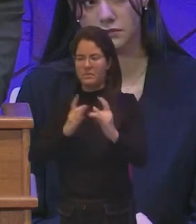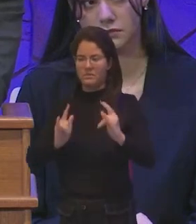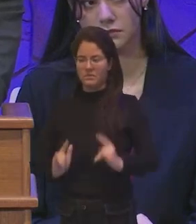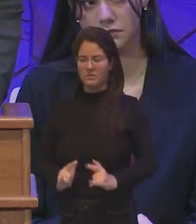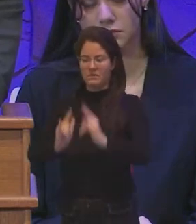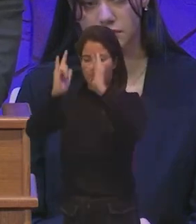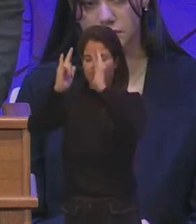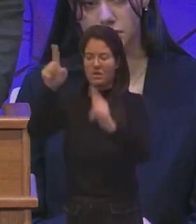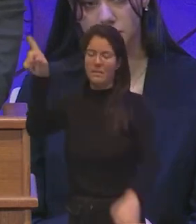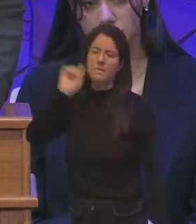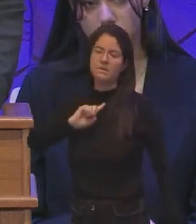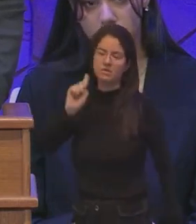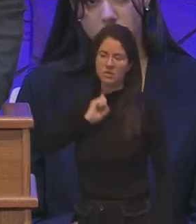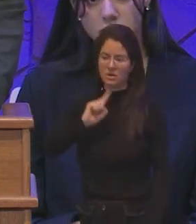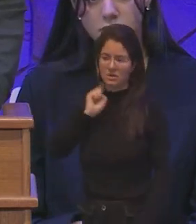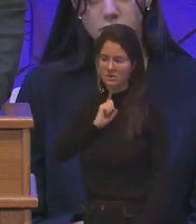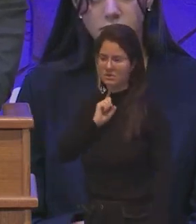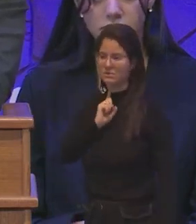em Minas,